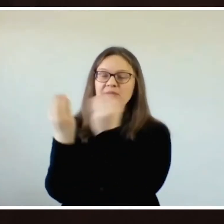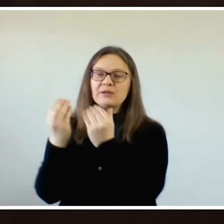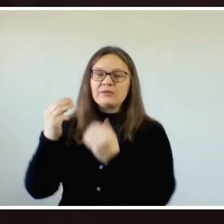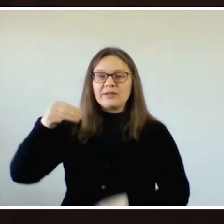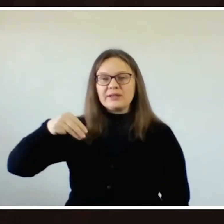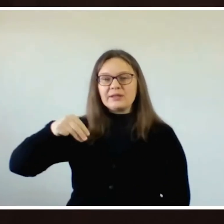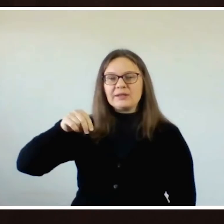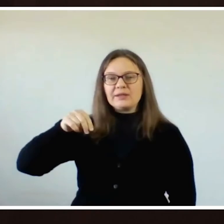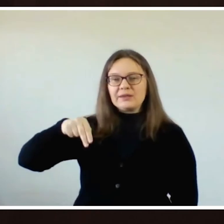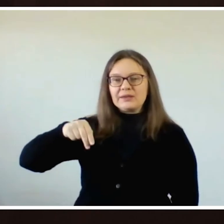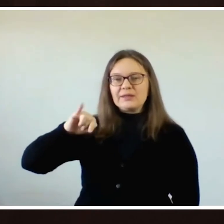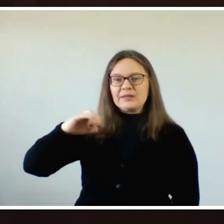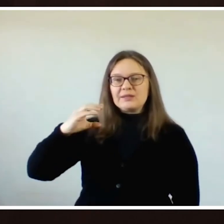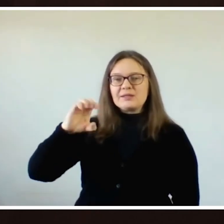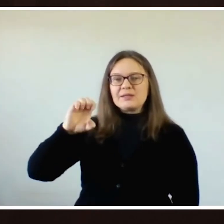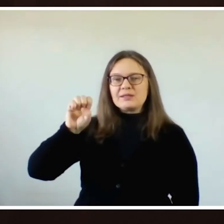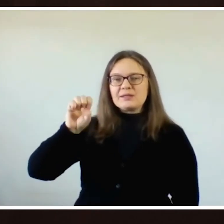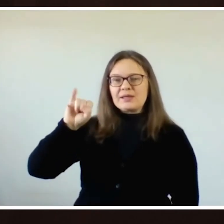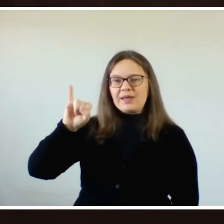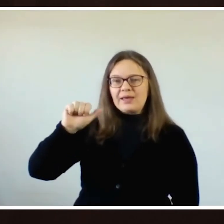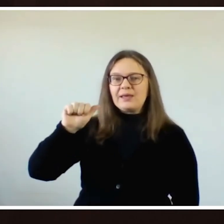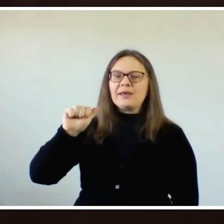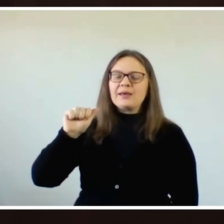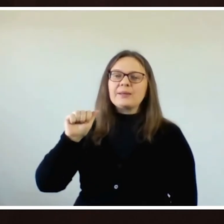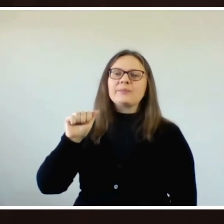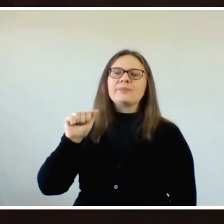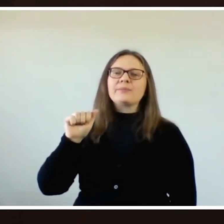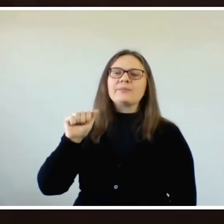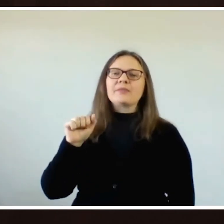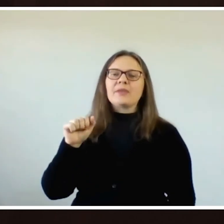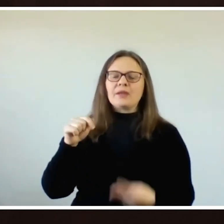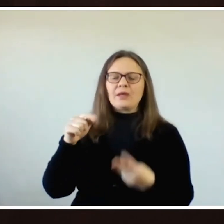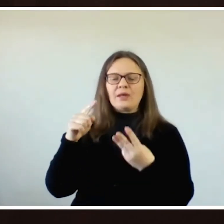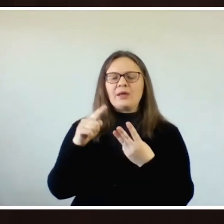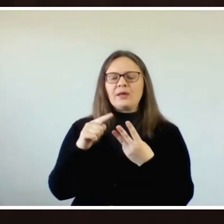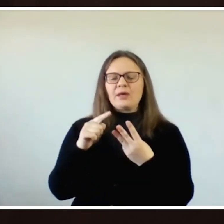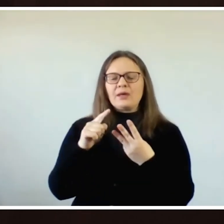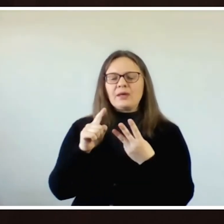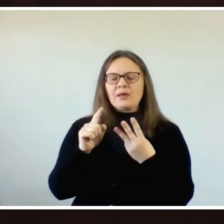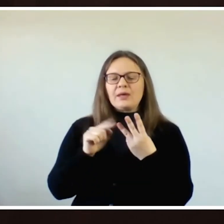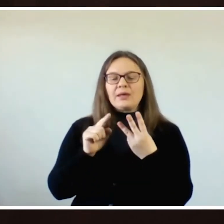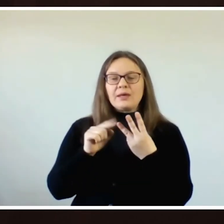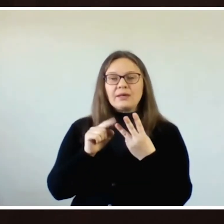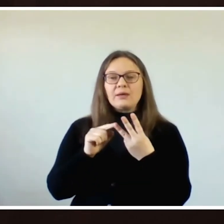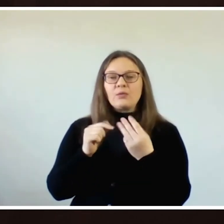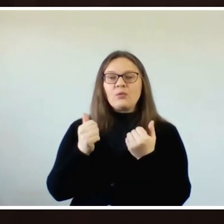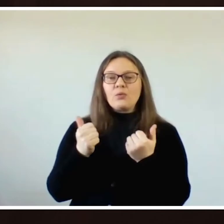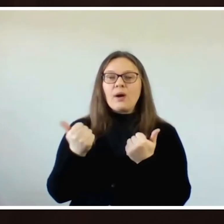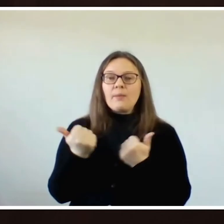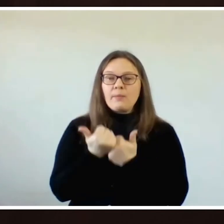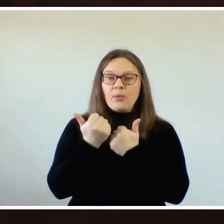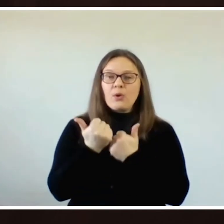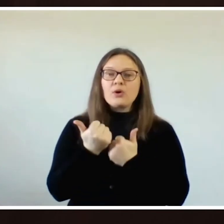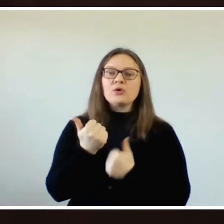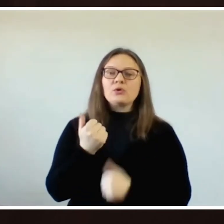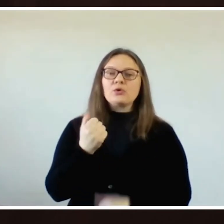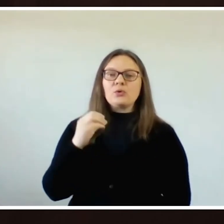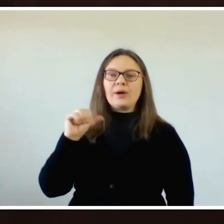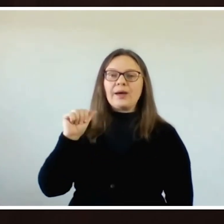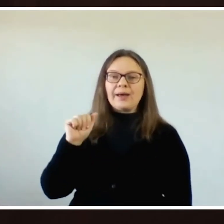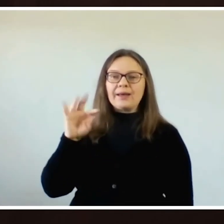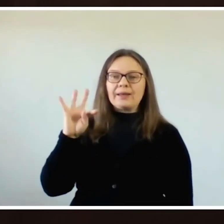de Atanásio. Então Atanásio teve um bom apoio para conservar, né, a profissão da fé